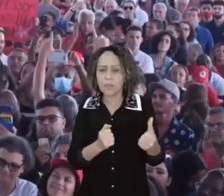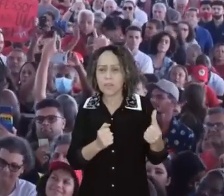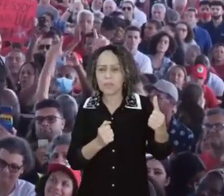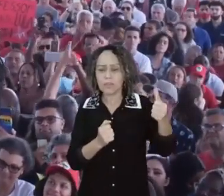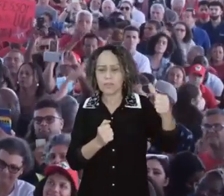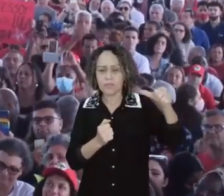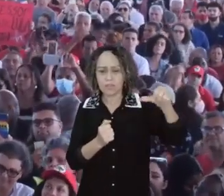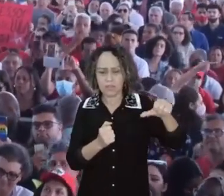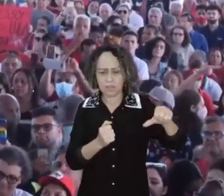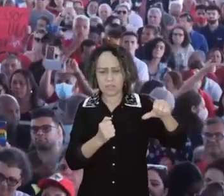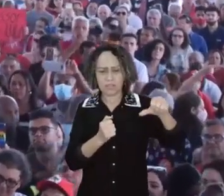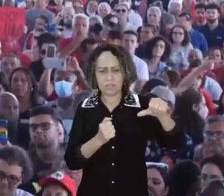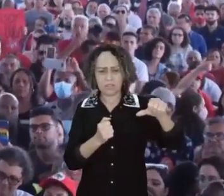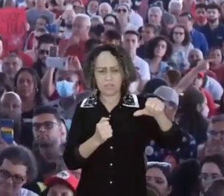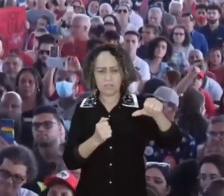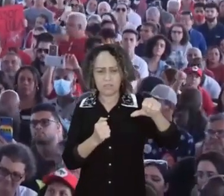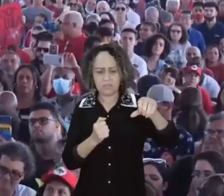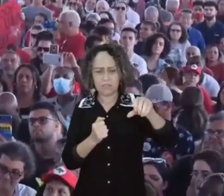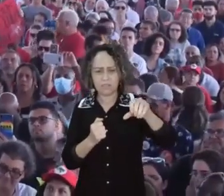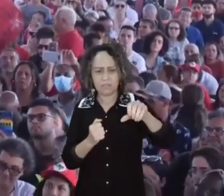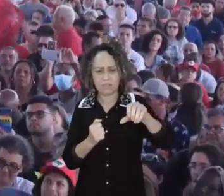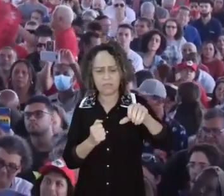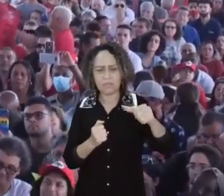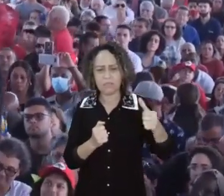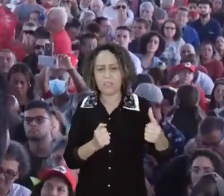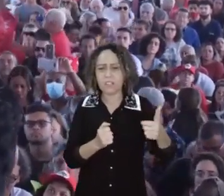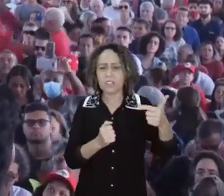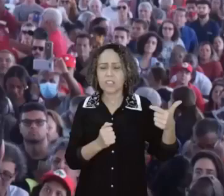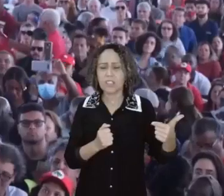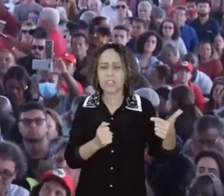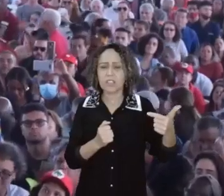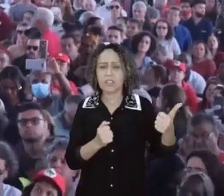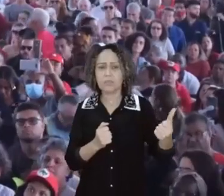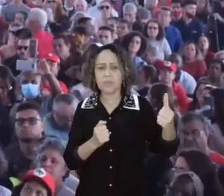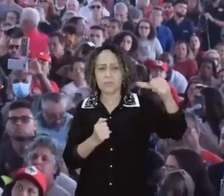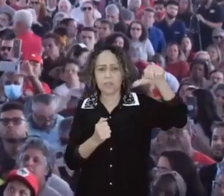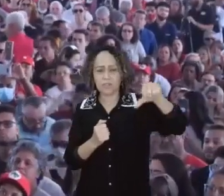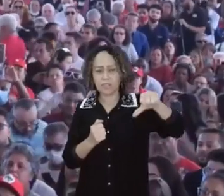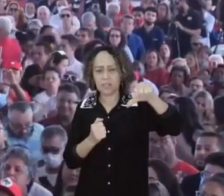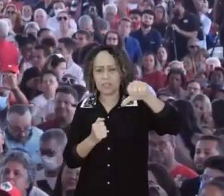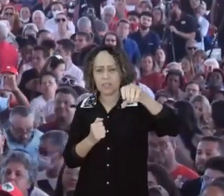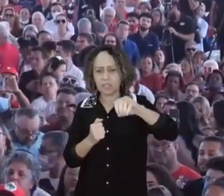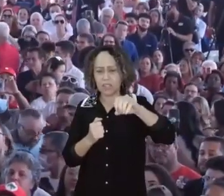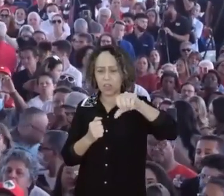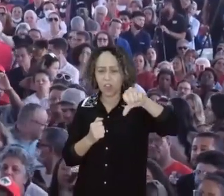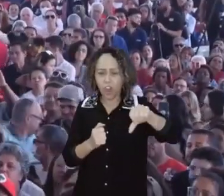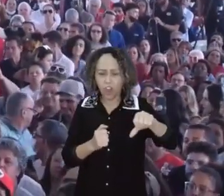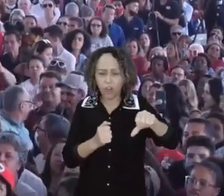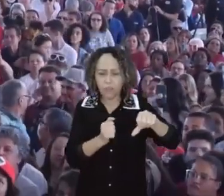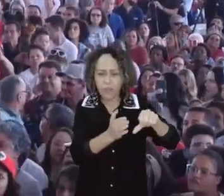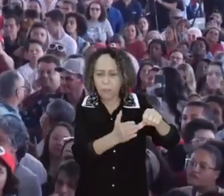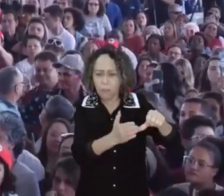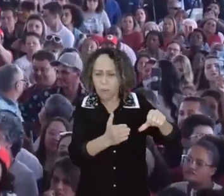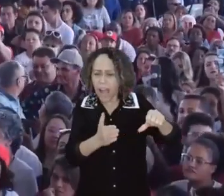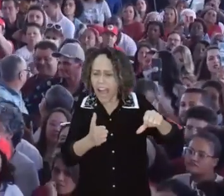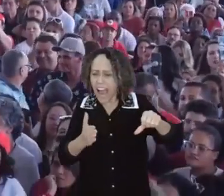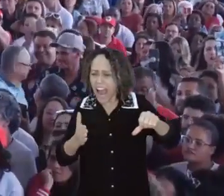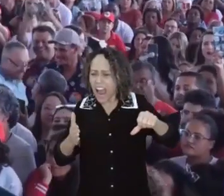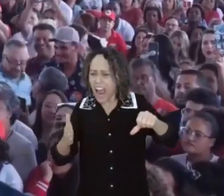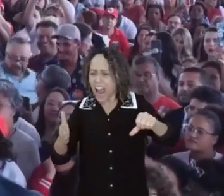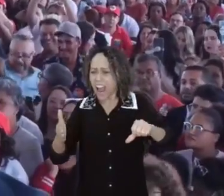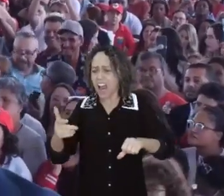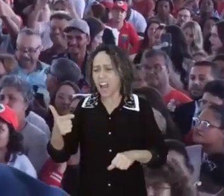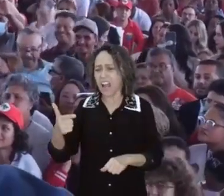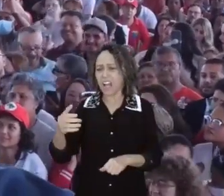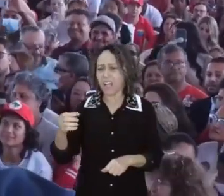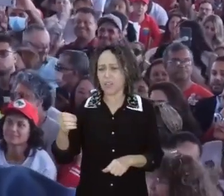Janeiro. De 1909 a 2003, tinha sido feita no Brasil 140.